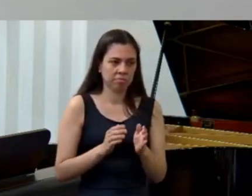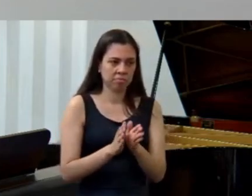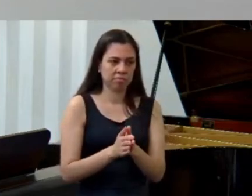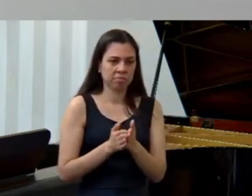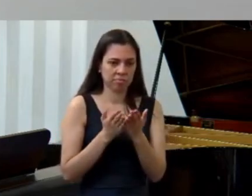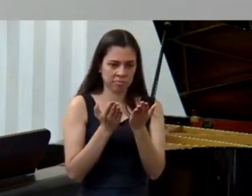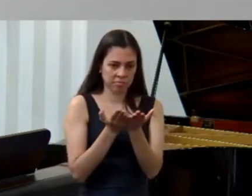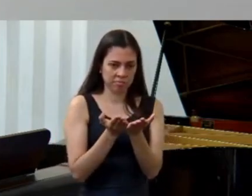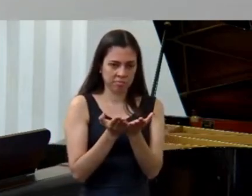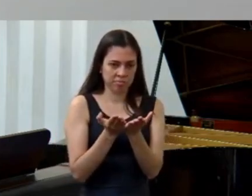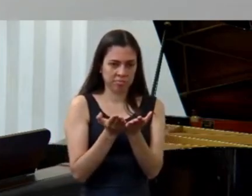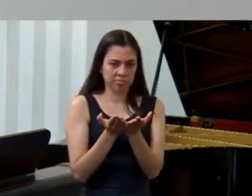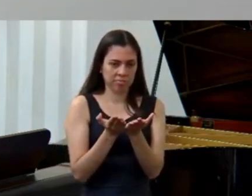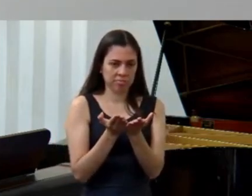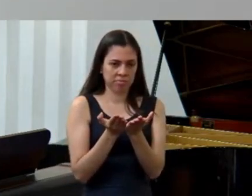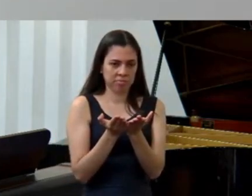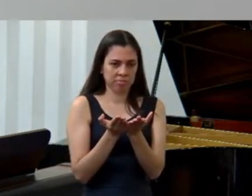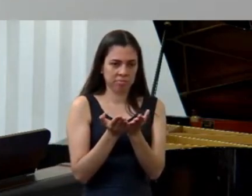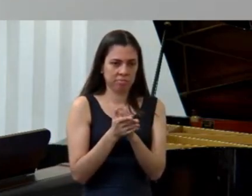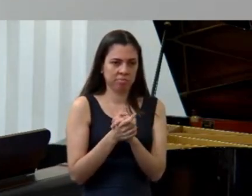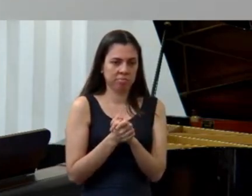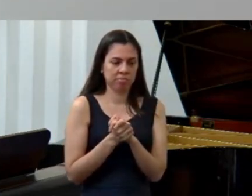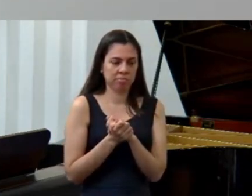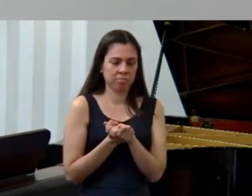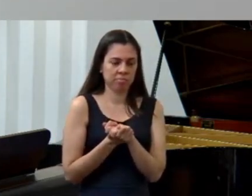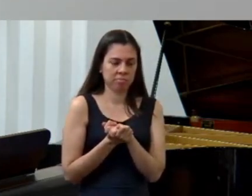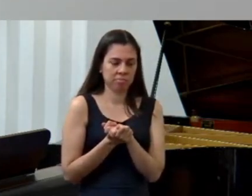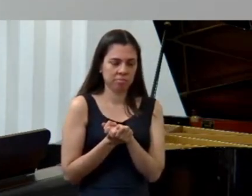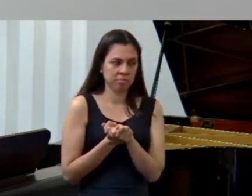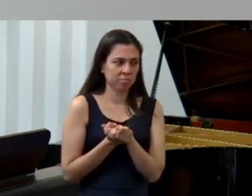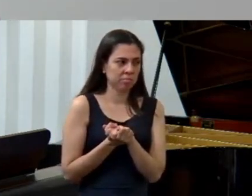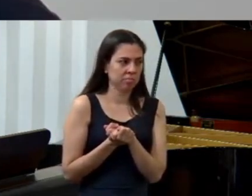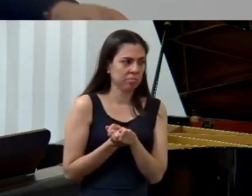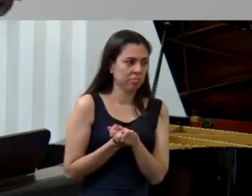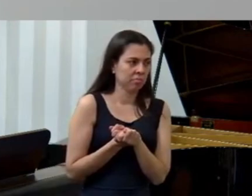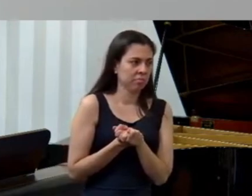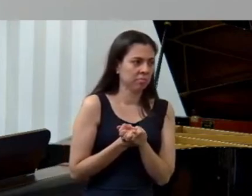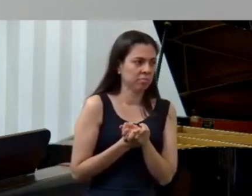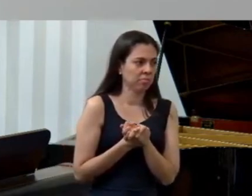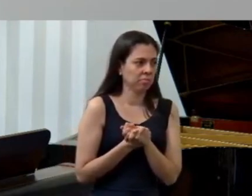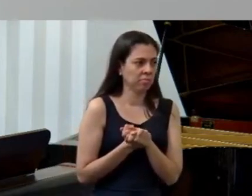abrir a palavra de Deus. Eu tenho aqui